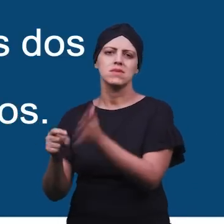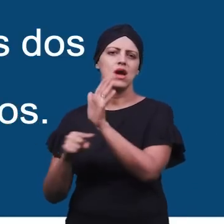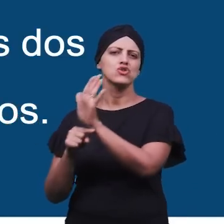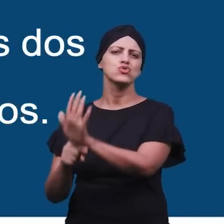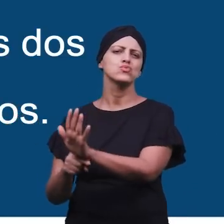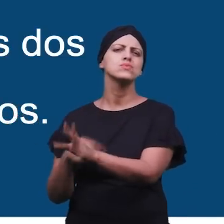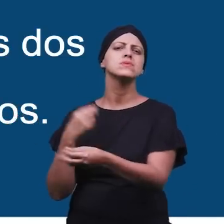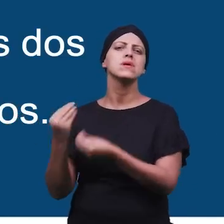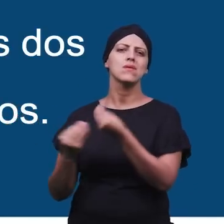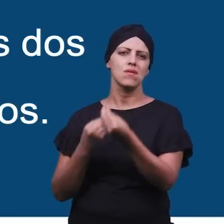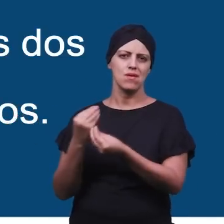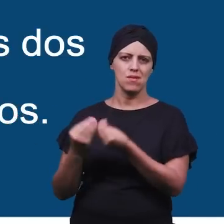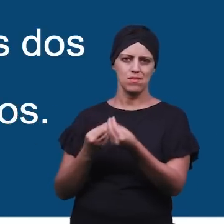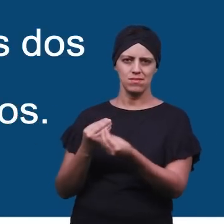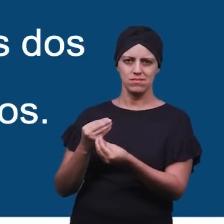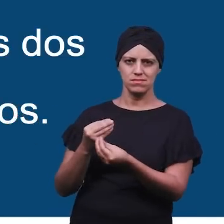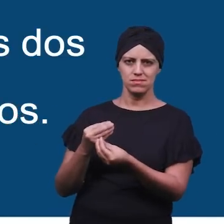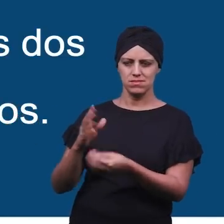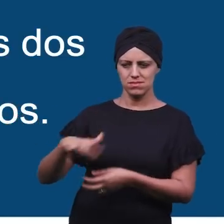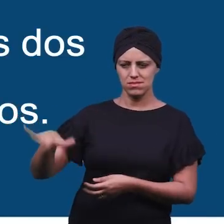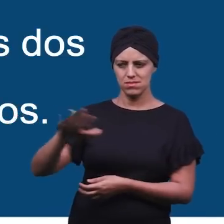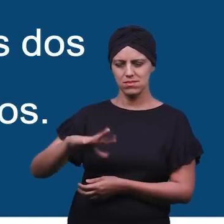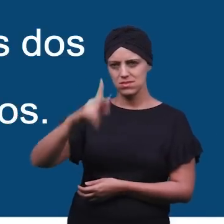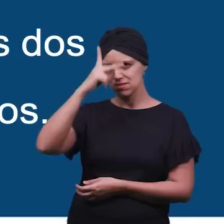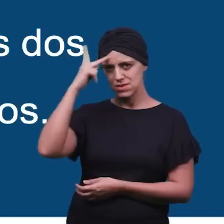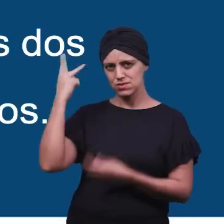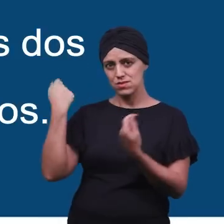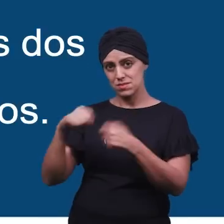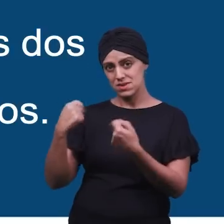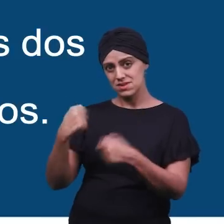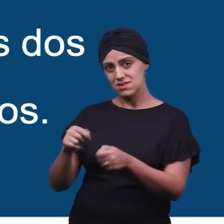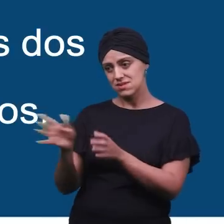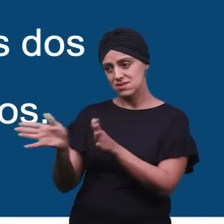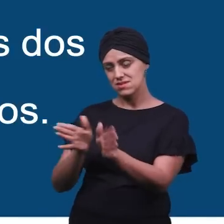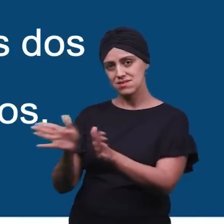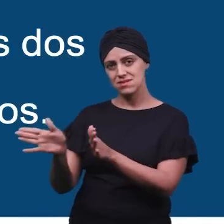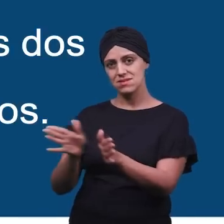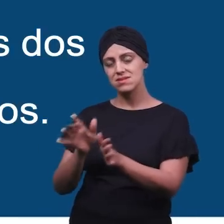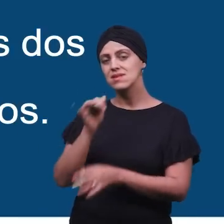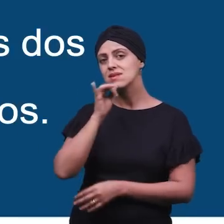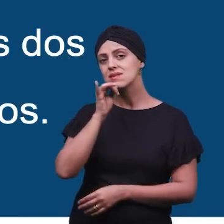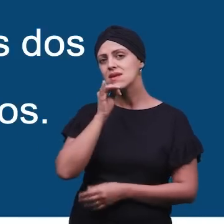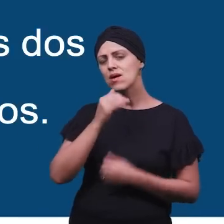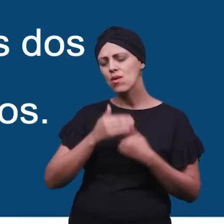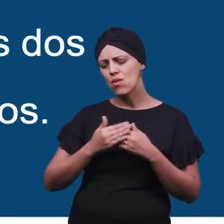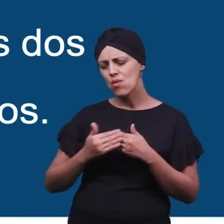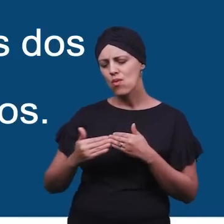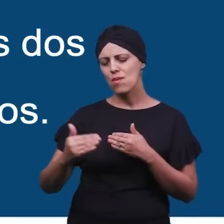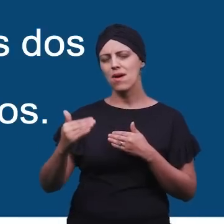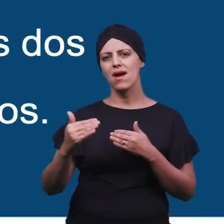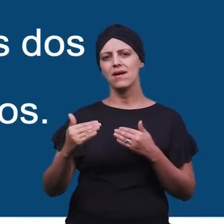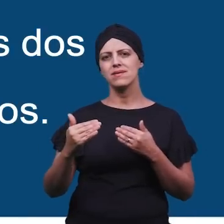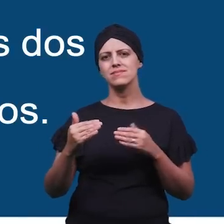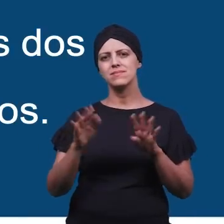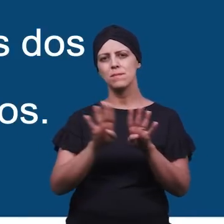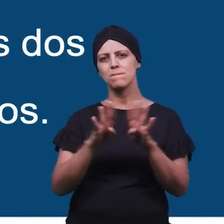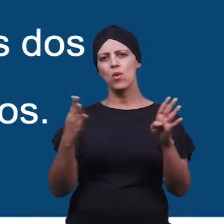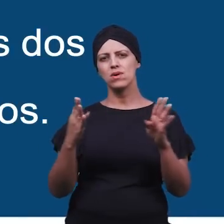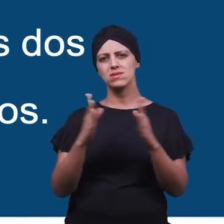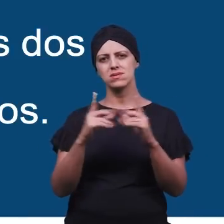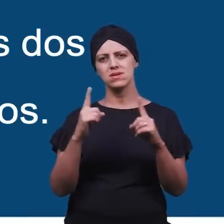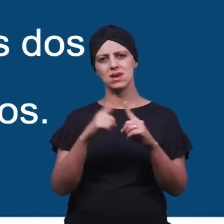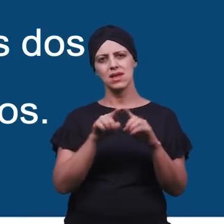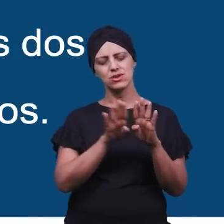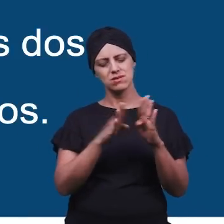assistência, irmãos? A assistência às pessoas que necessitam de acessibilidade, ela inicia-se desde a recepção